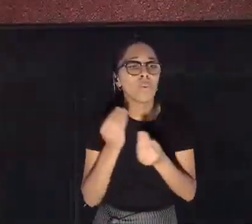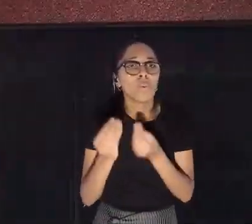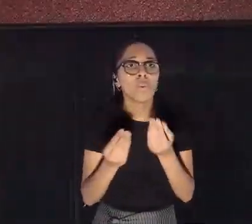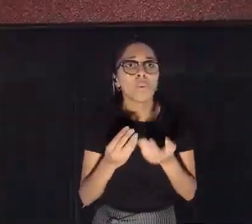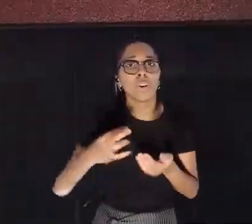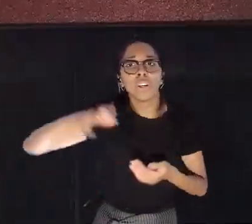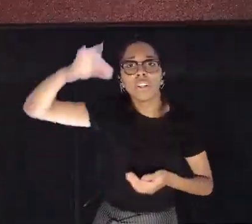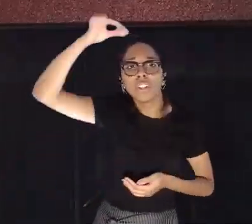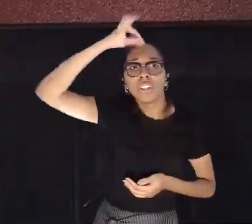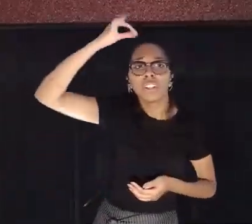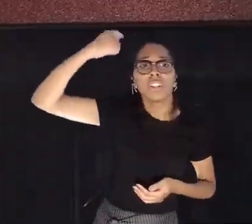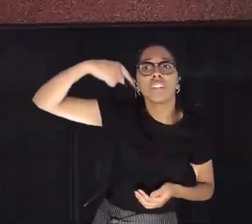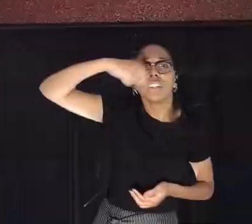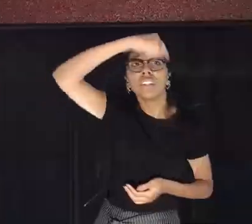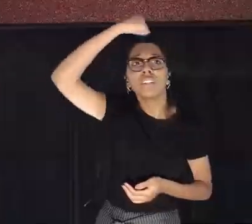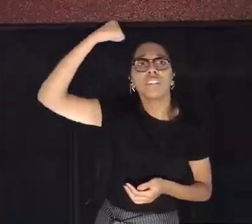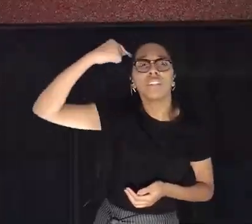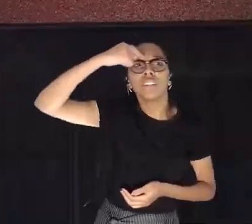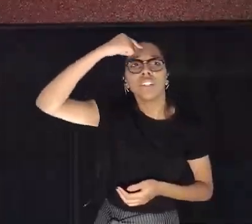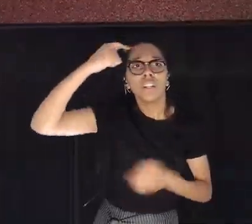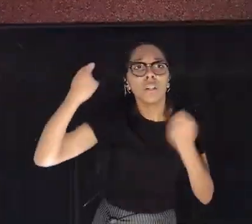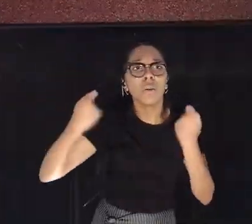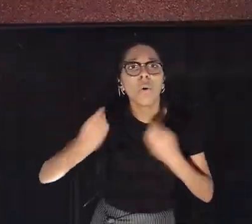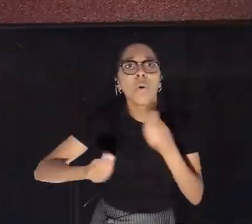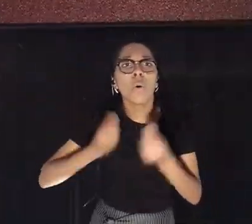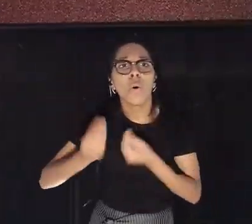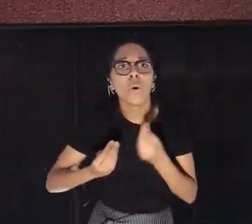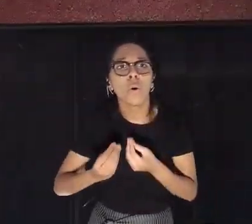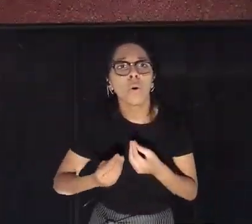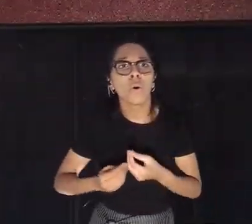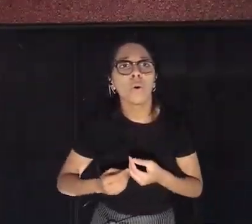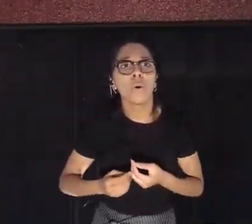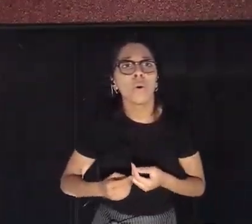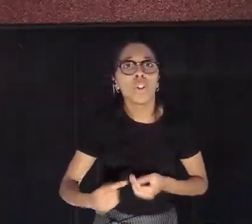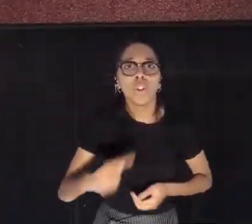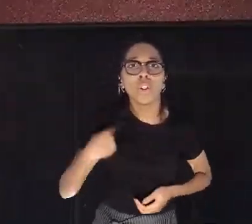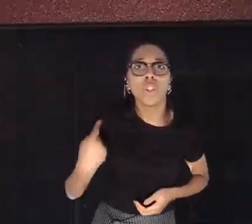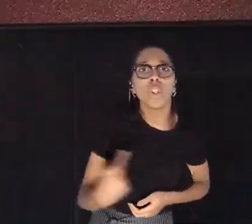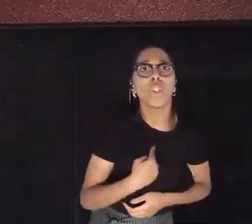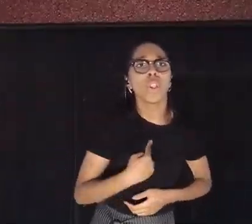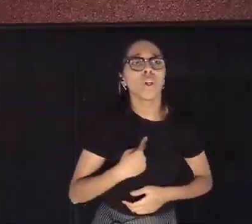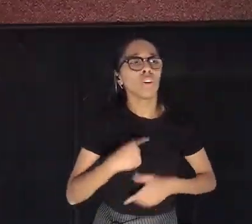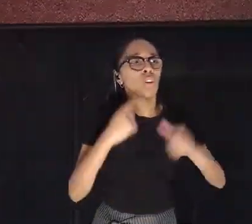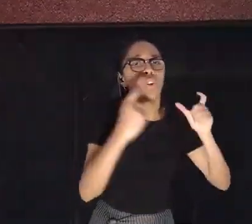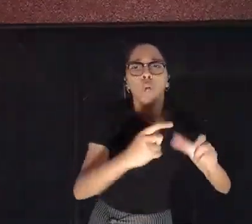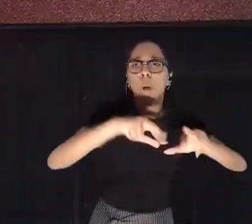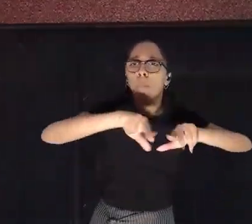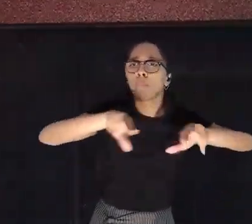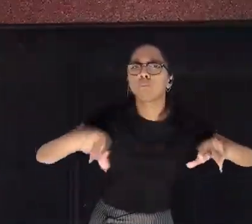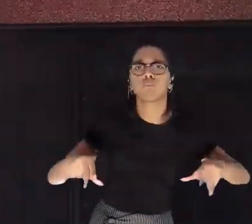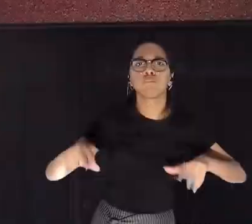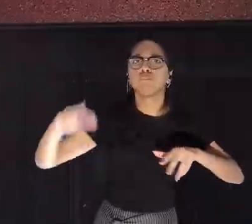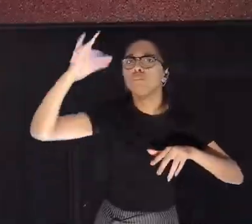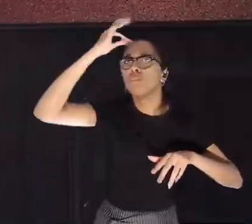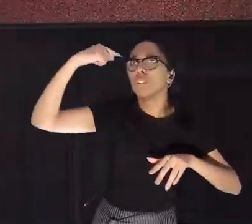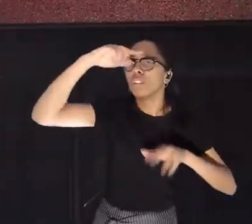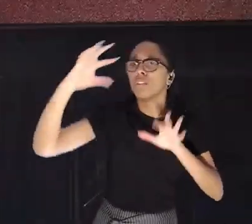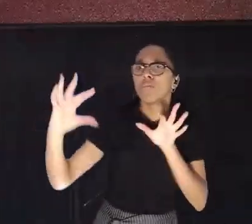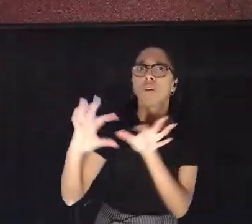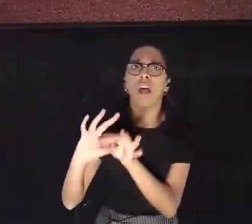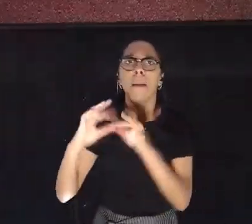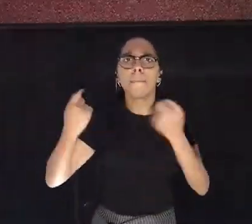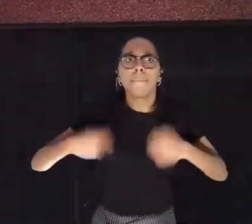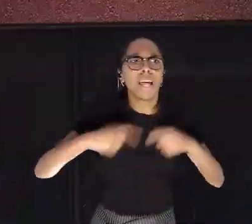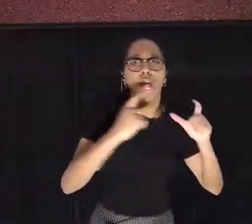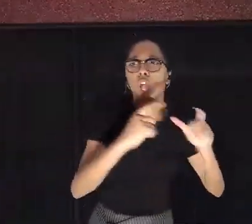adianta querer ter poder do Espírito se quando eu coloco o pé lá fora, eu sou tudo menos alguém cheio do Espírito. É ser cheio do Espírito no trânsito, é ser